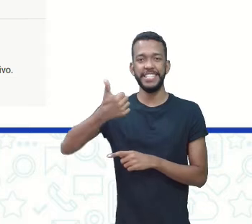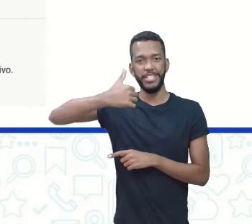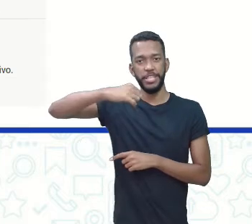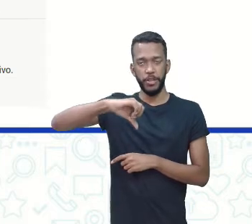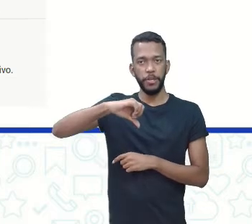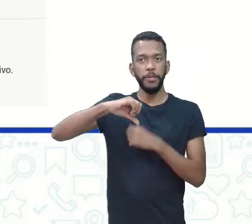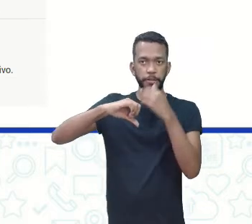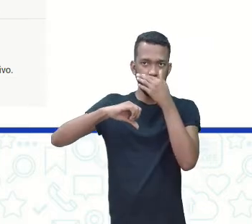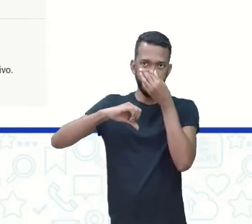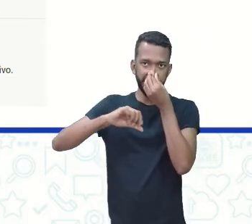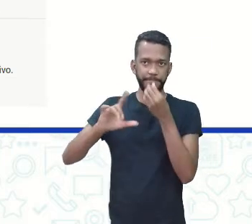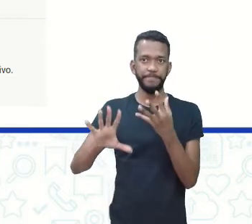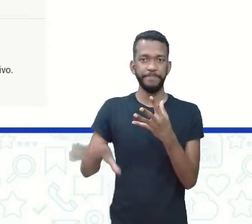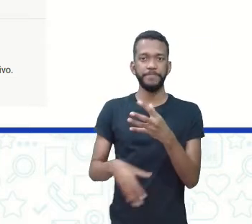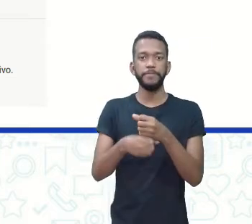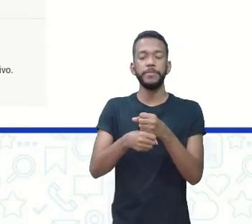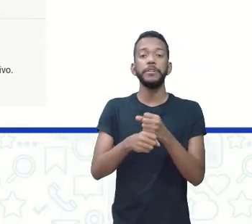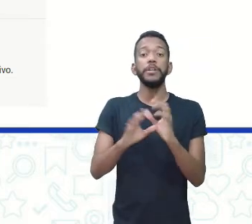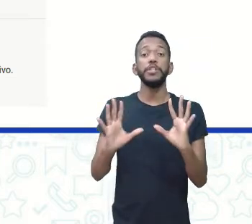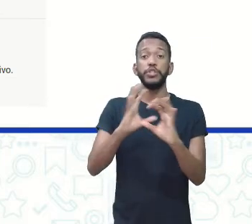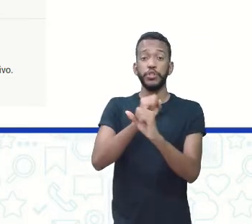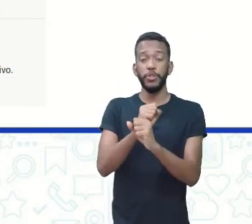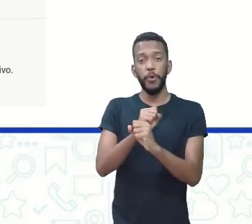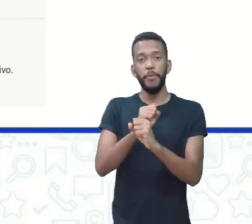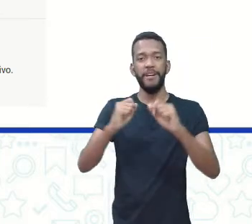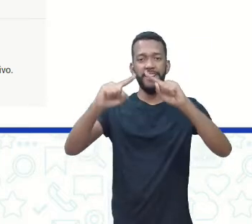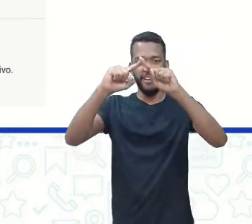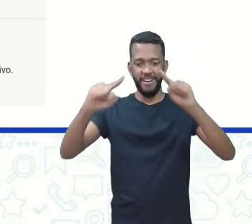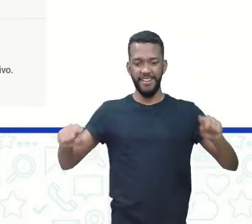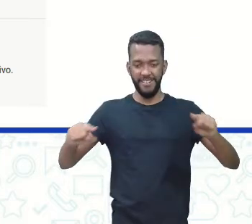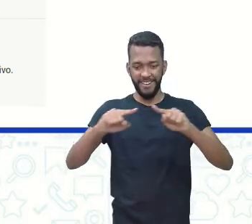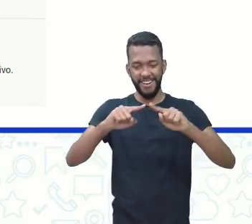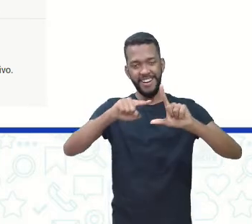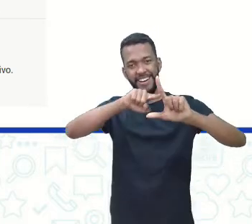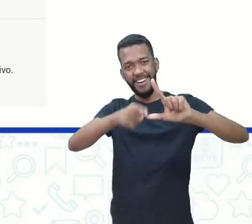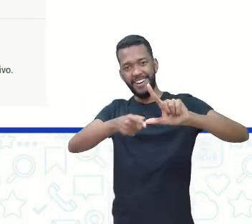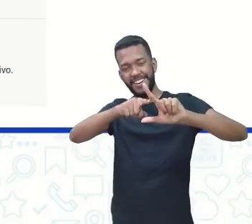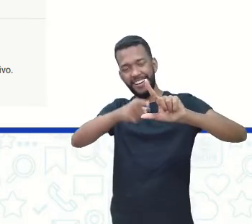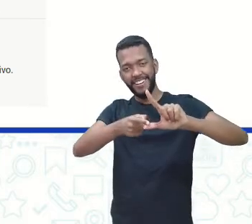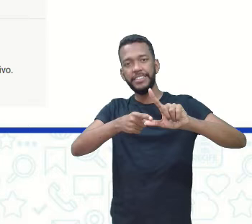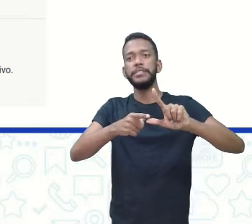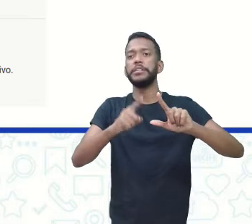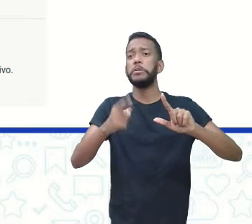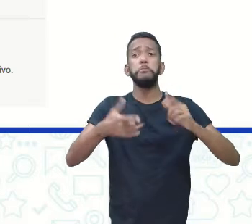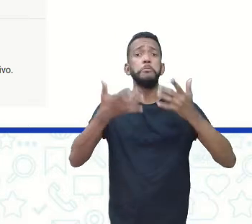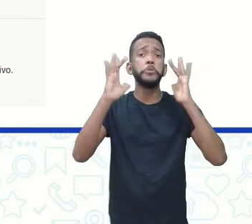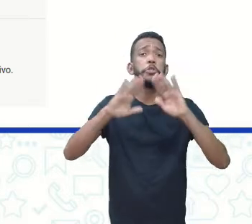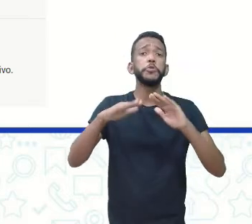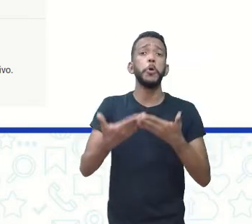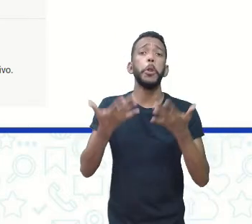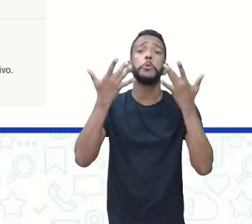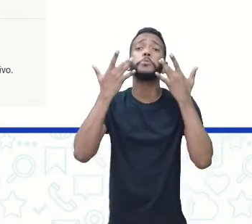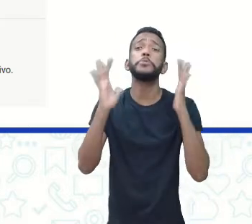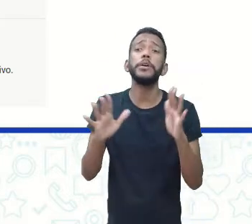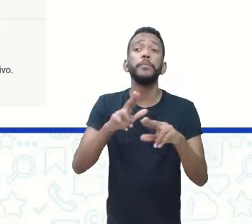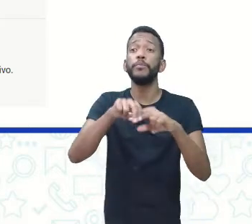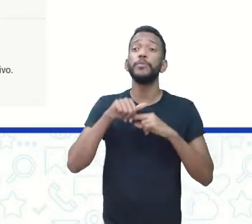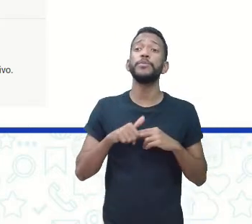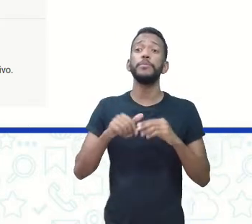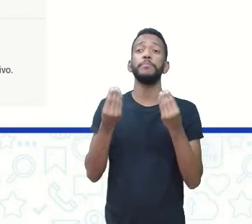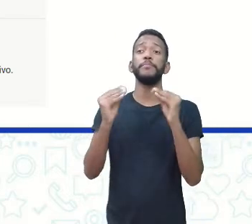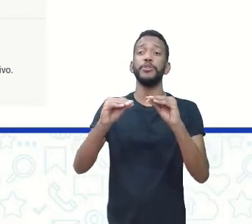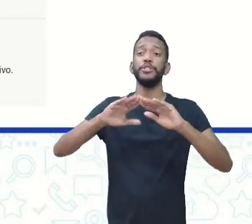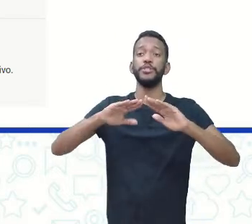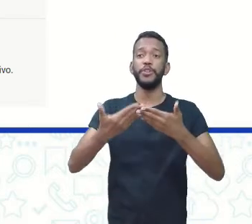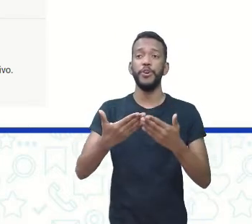né? Soma dos ângulos do triângulo e tudo mais. E eu não sei de que escola ela é, por isso que eu estou pedindo, gente. Coloca lá o nome da